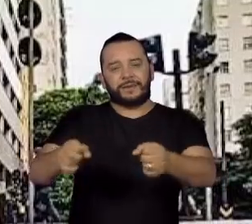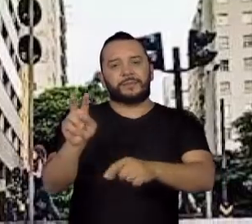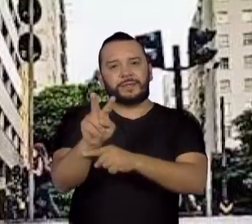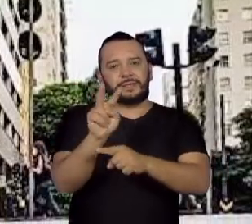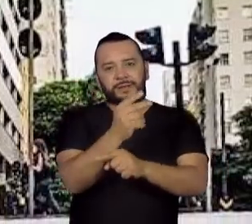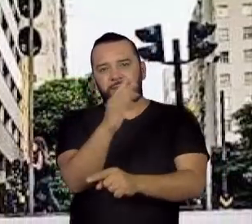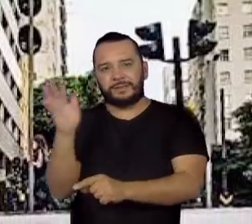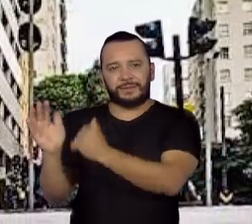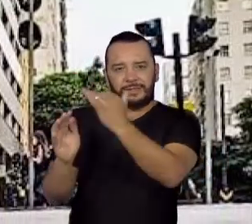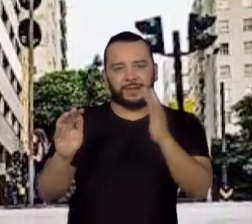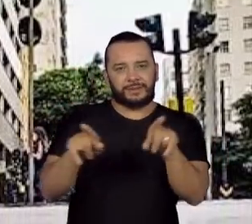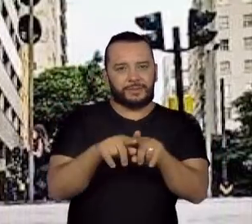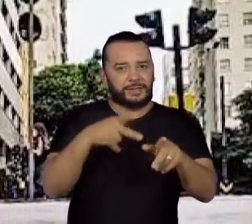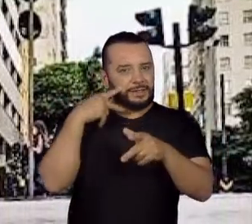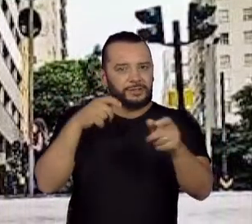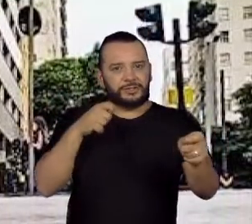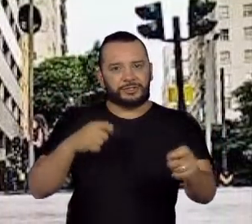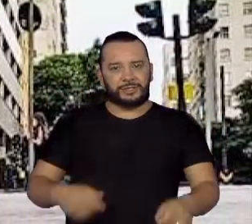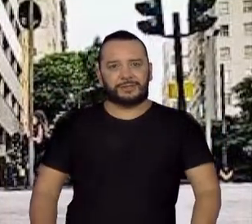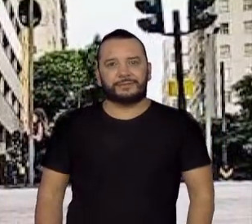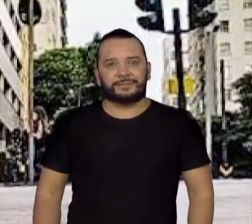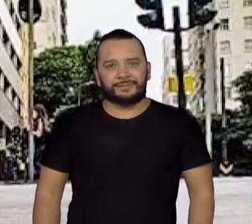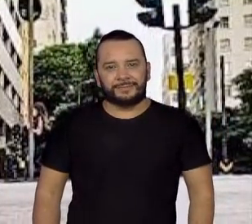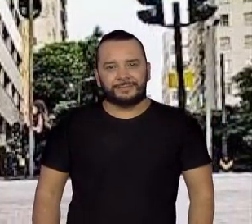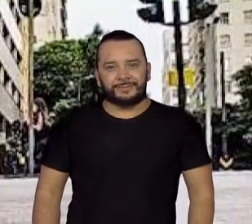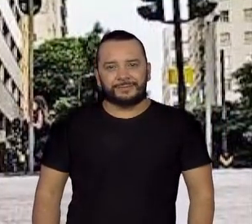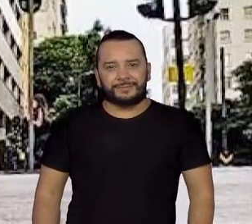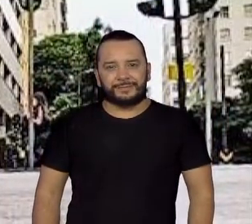dos povos indígenas.